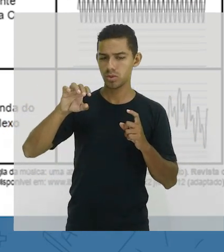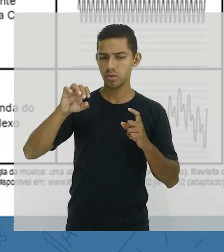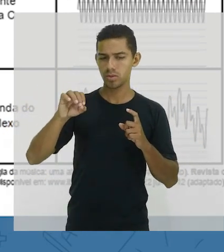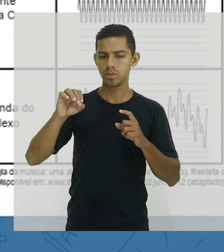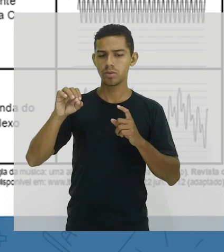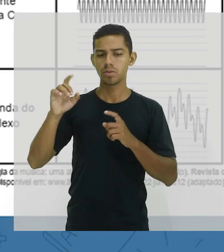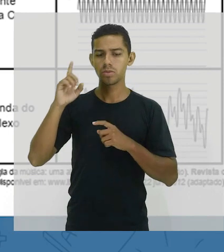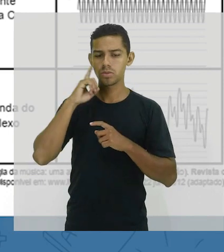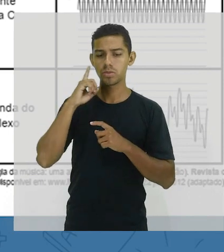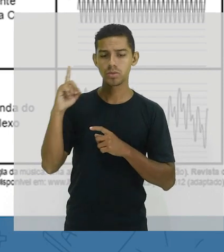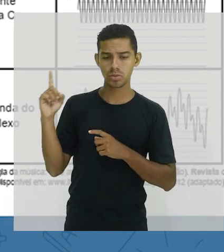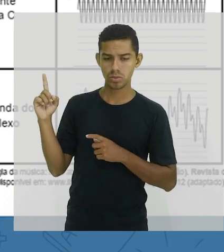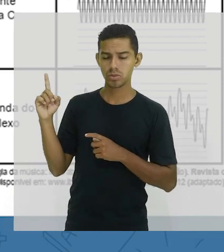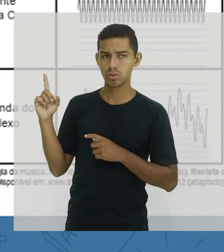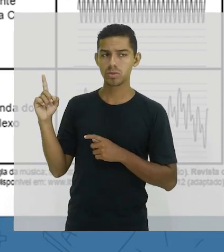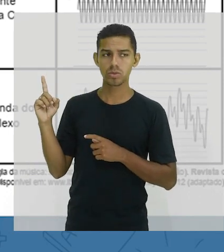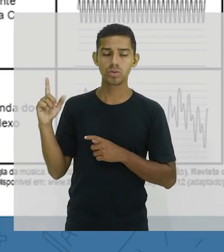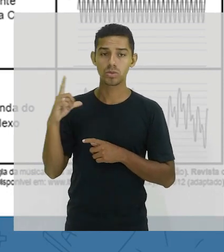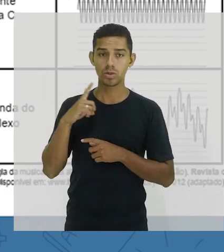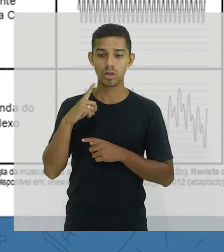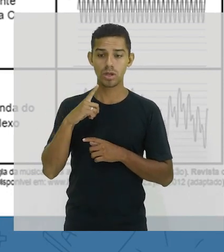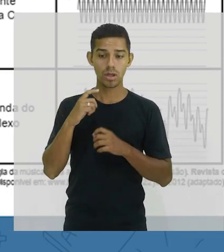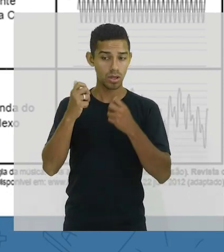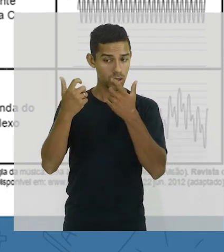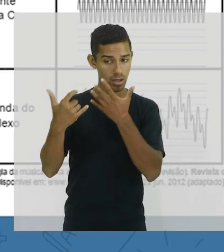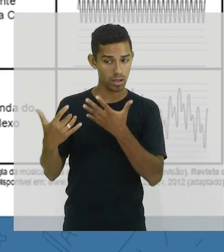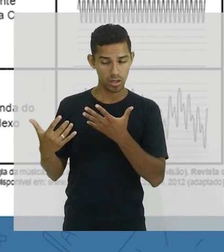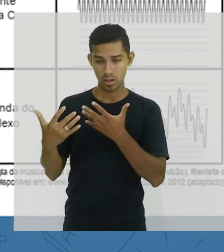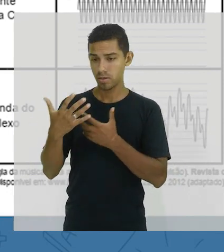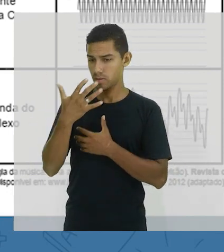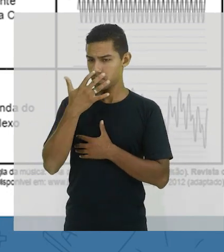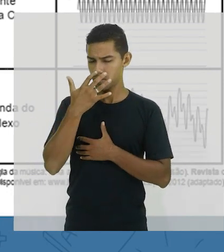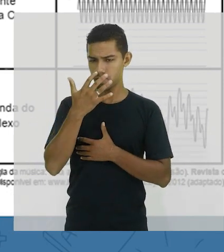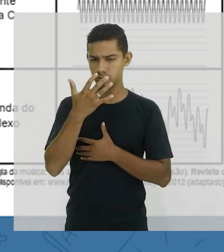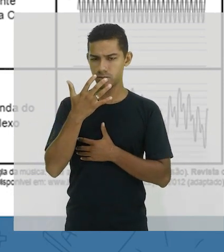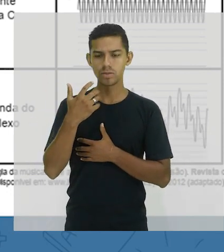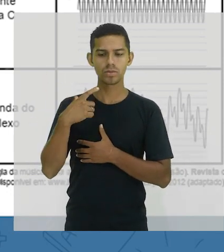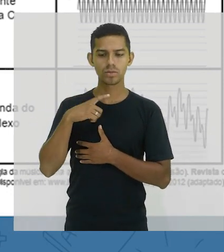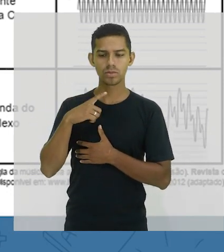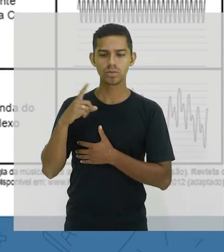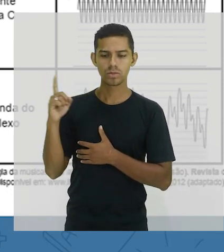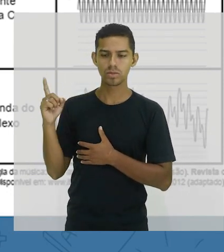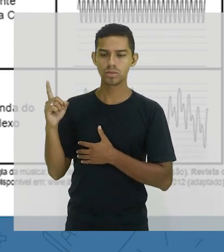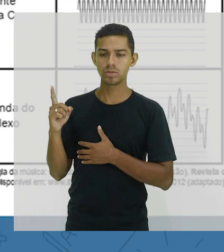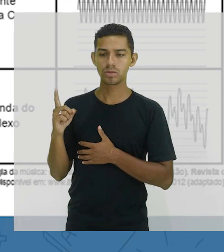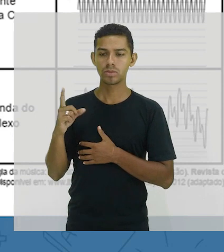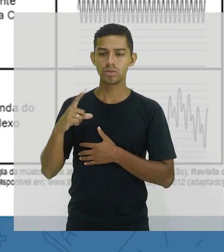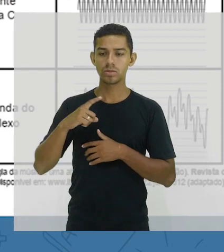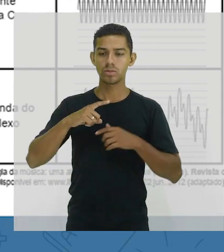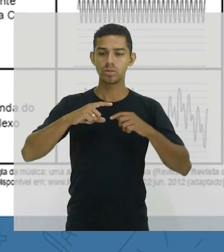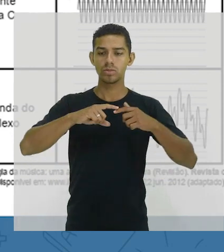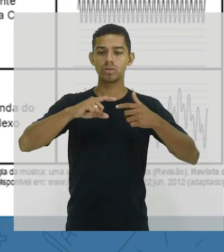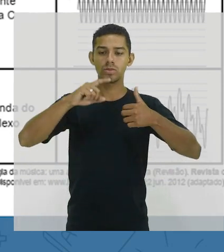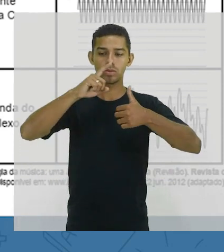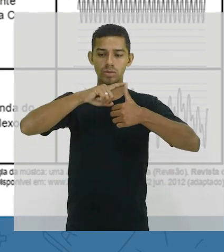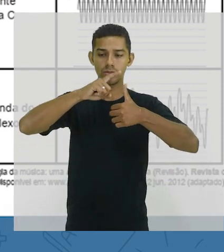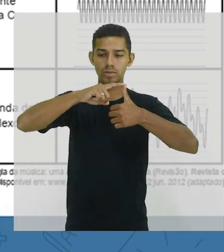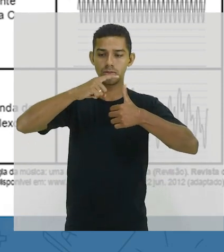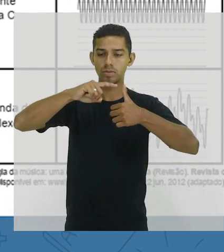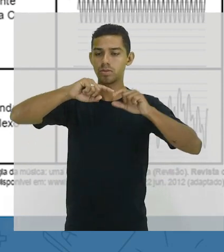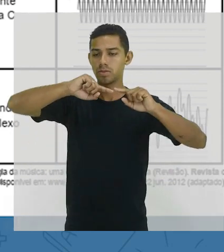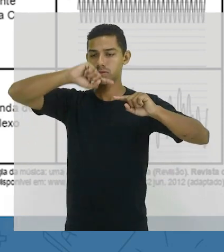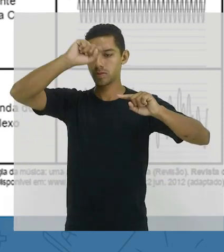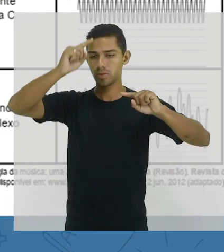temos a escalazinha do lado, certo? Componente, né, harmônica A, percebam que é uma ondazinha ali mais simples.